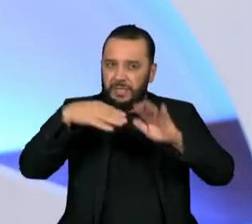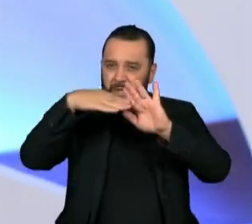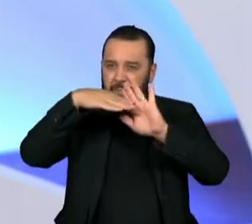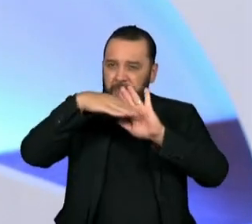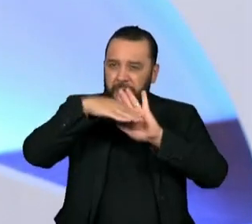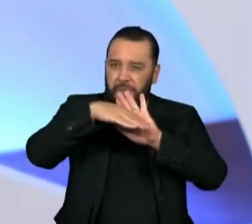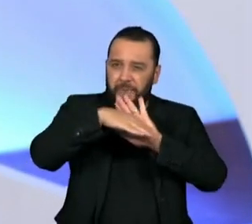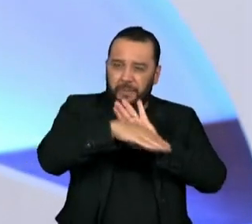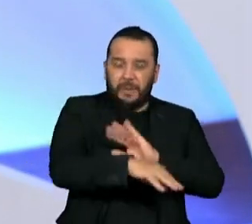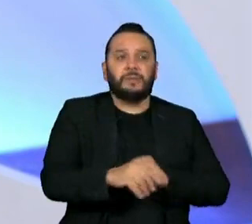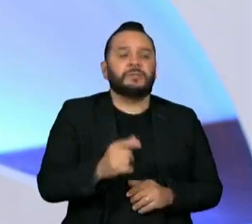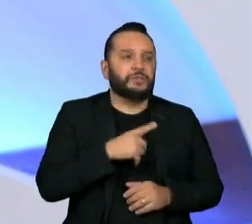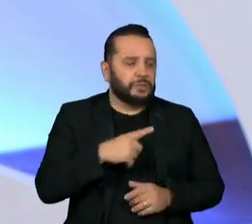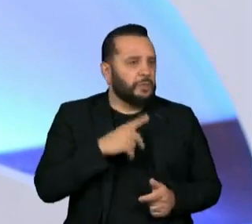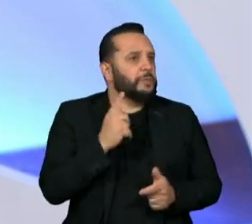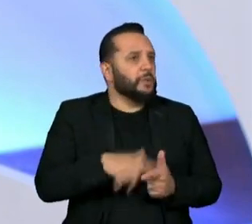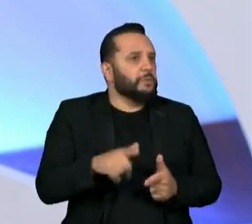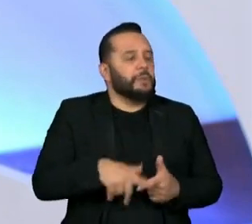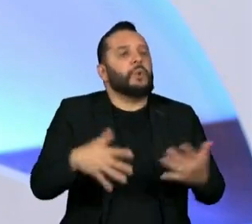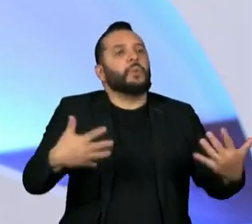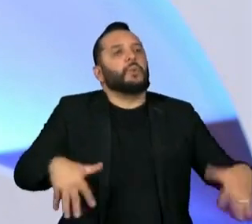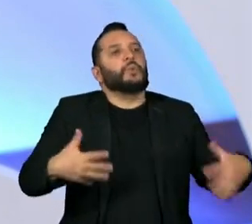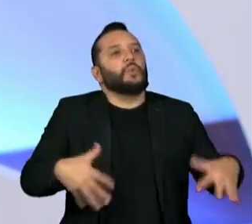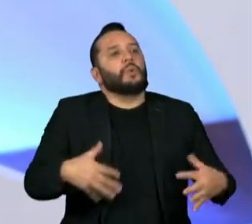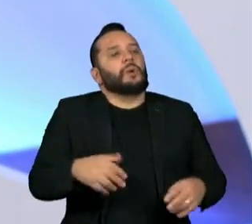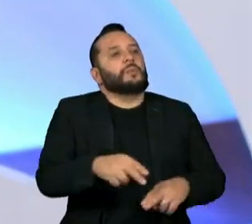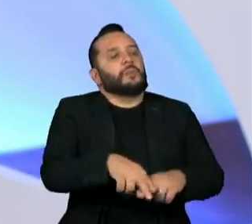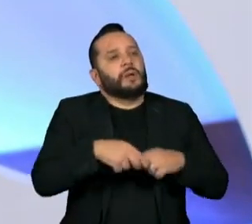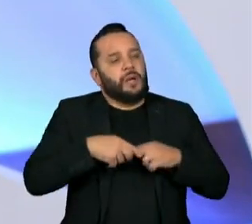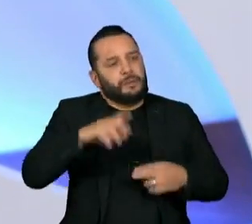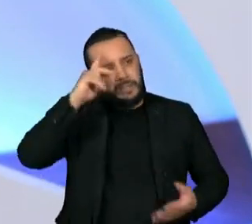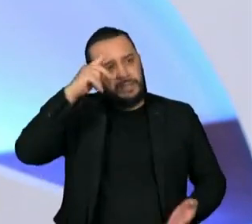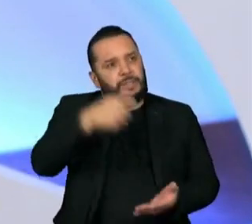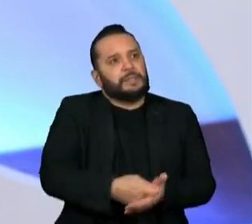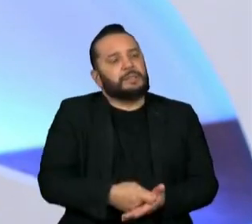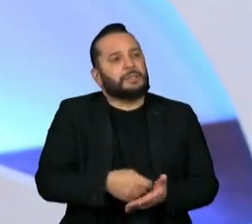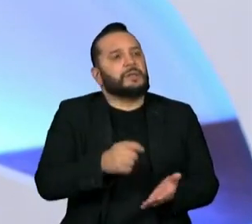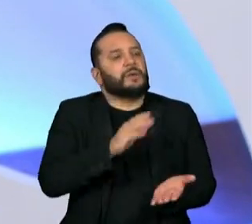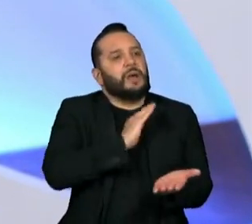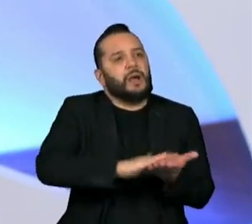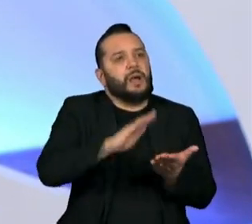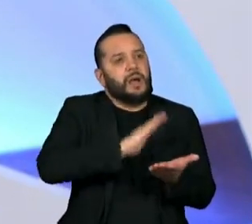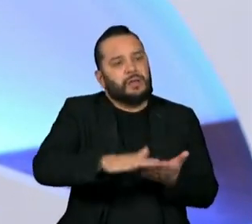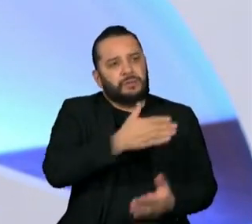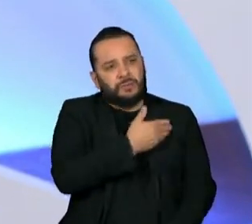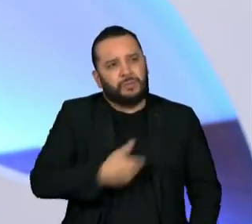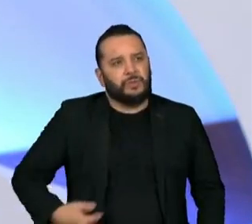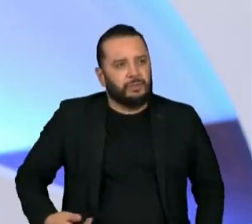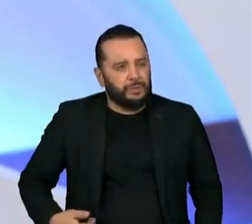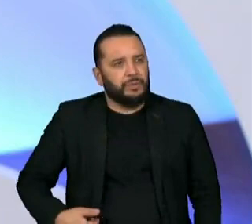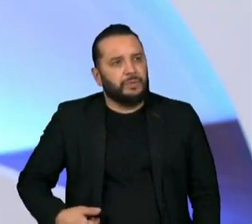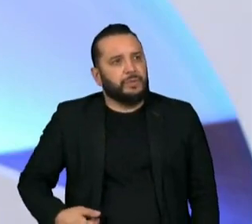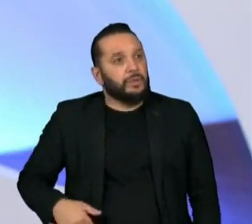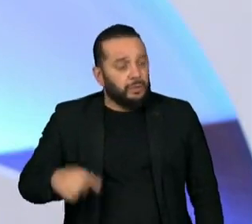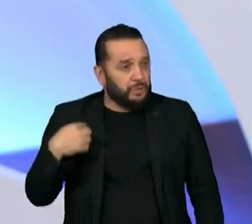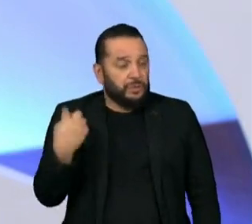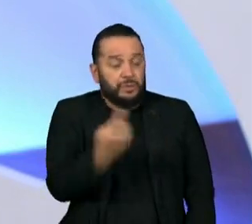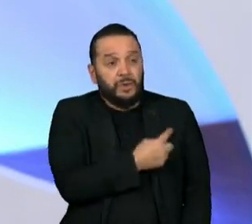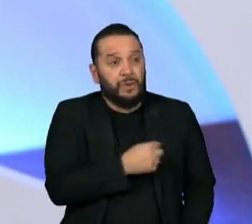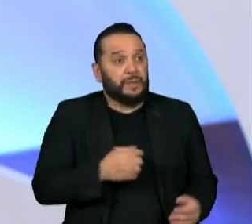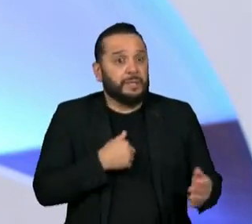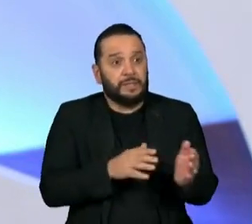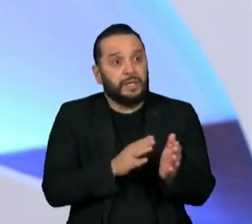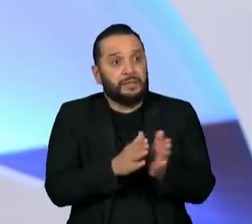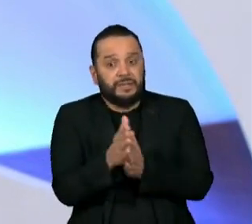era muito problemática por conta de decisões que foram tomadas de expandir o gasto público no expectativa que às vezes é